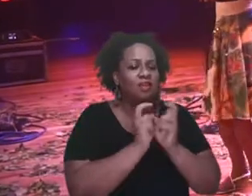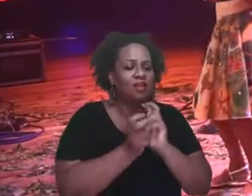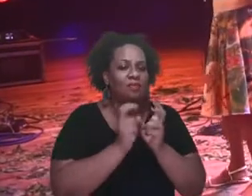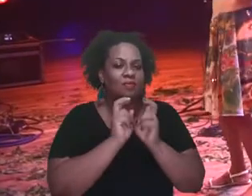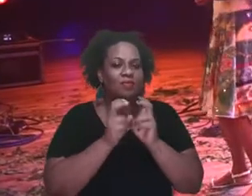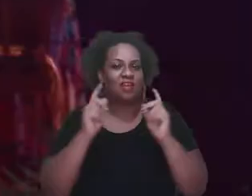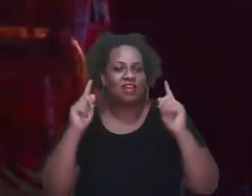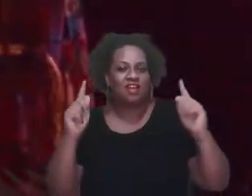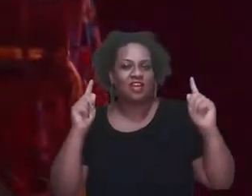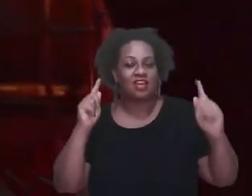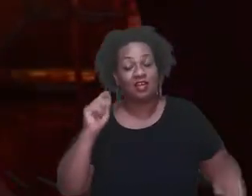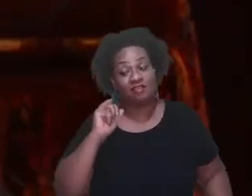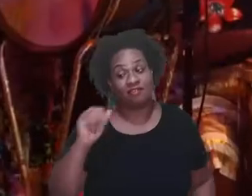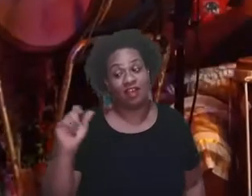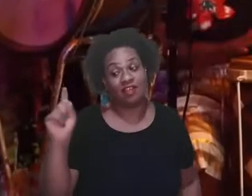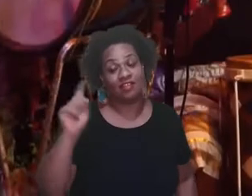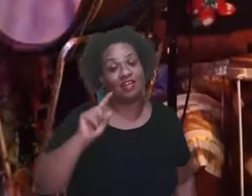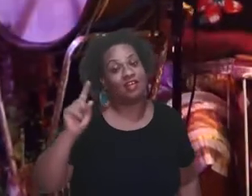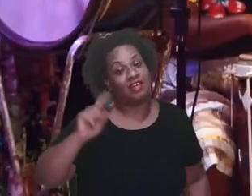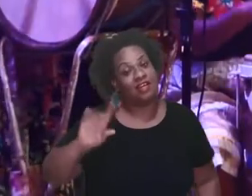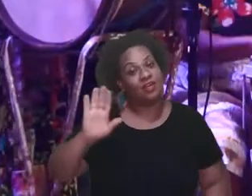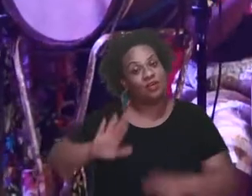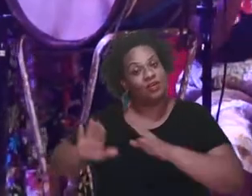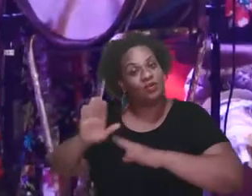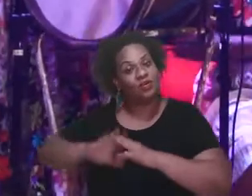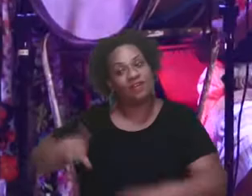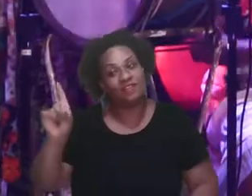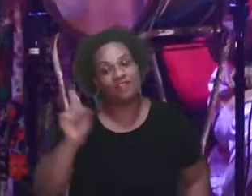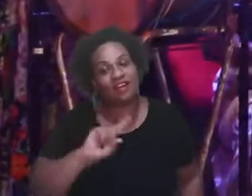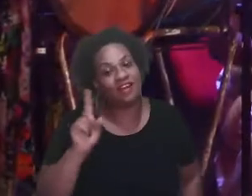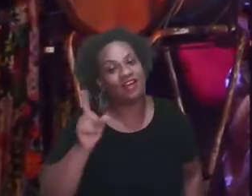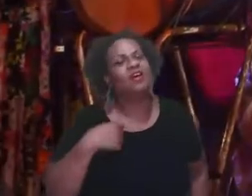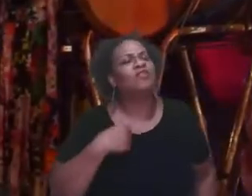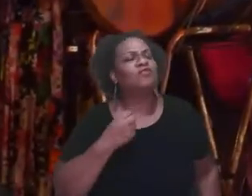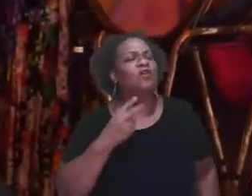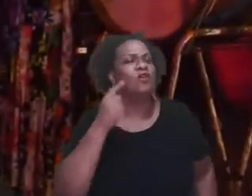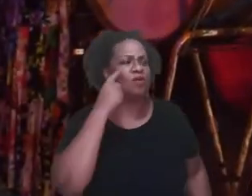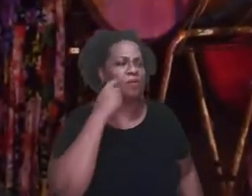eu vou basear não vá não vá não vá acreditar não vai